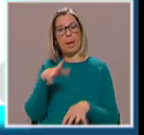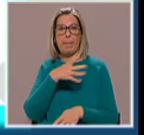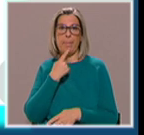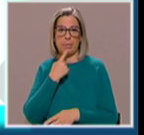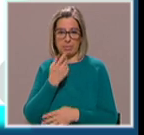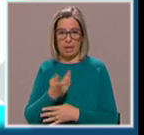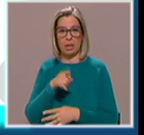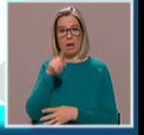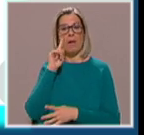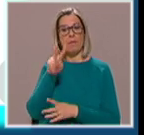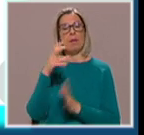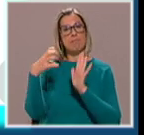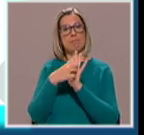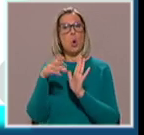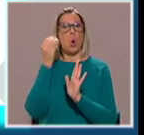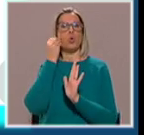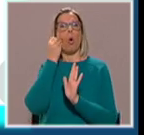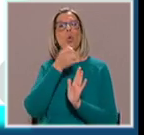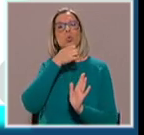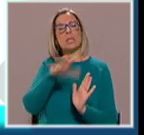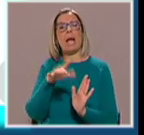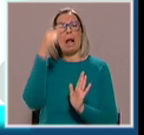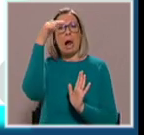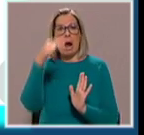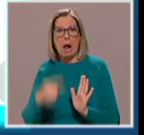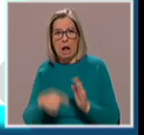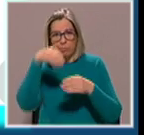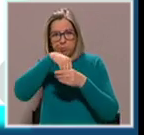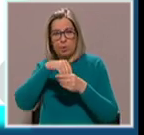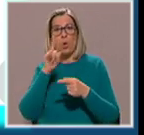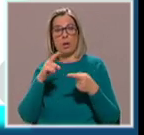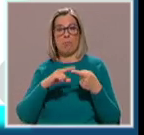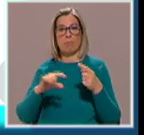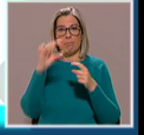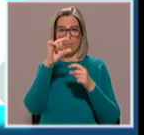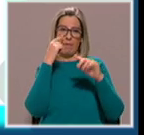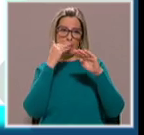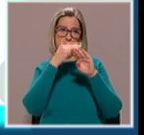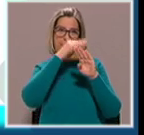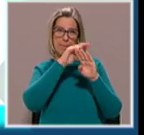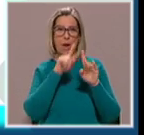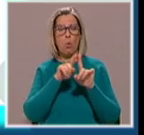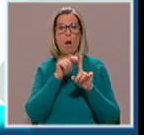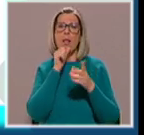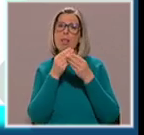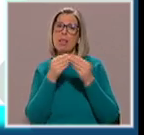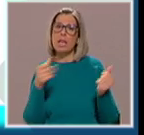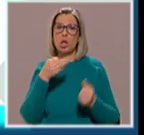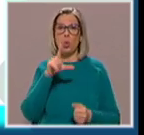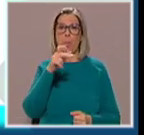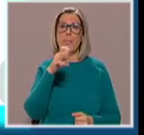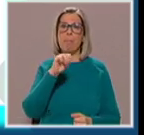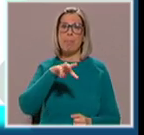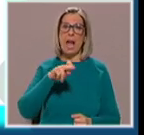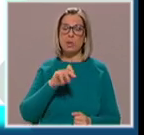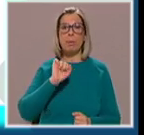aqui como é constituído o sangue. O sangue é constituído, digamos, por duas partes. A parte líquida, o plasma, constitui cerca de 55% do